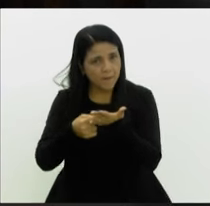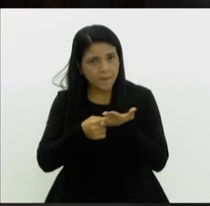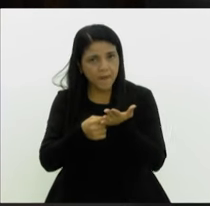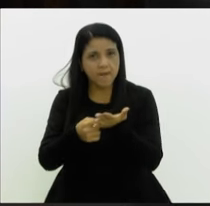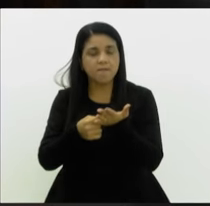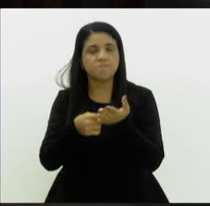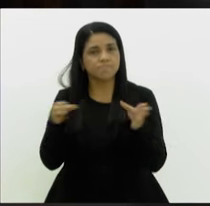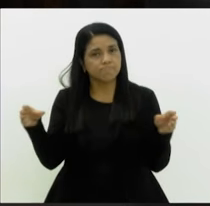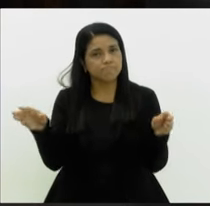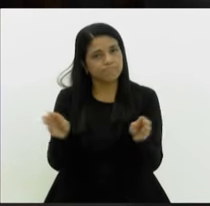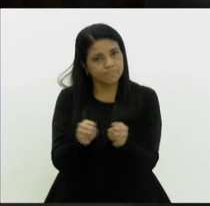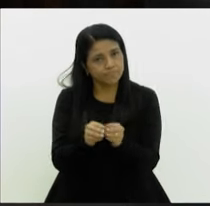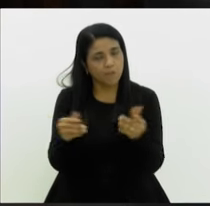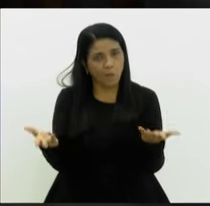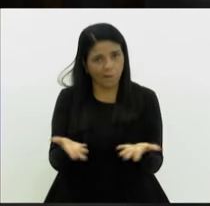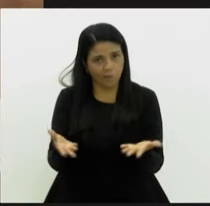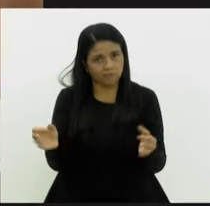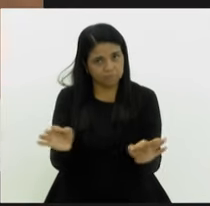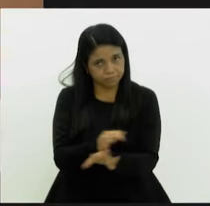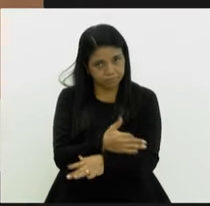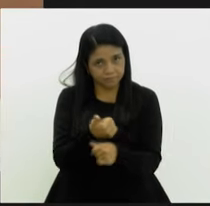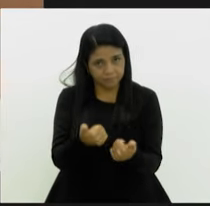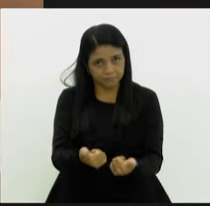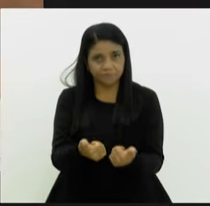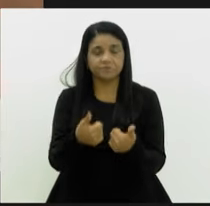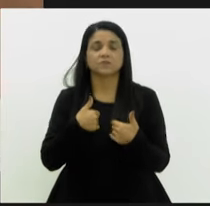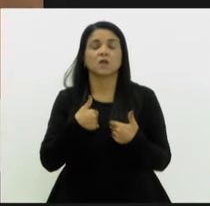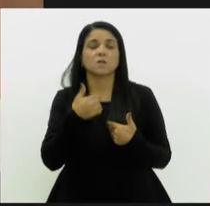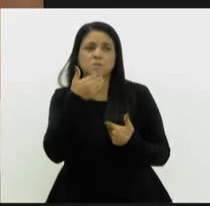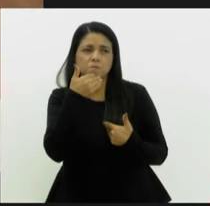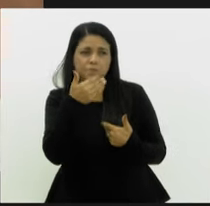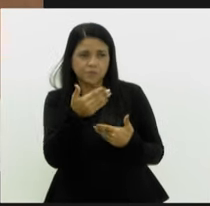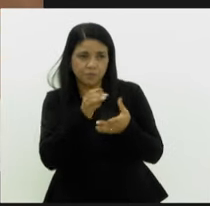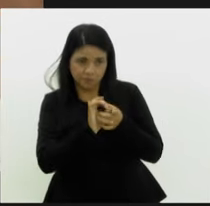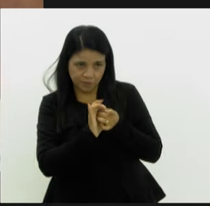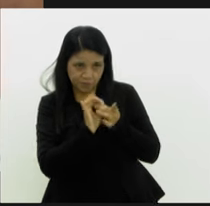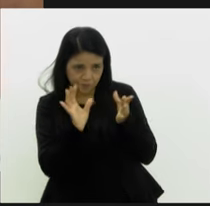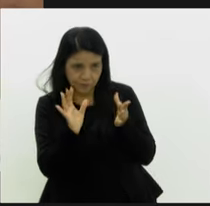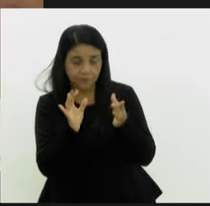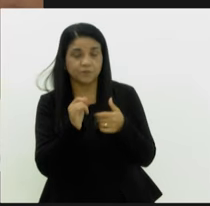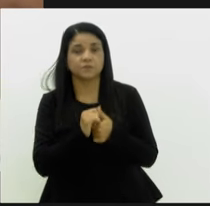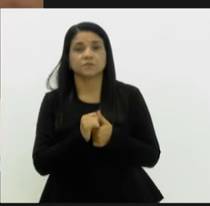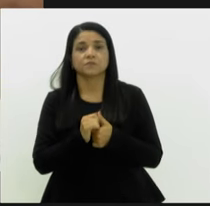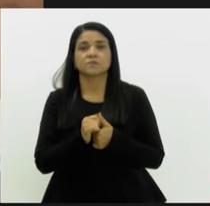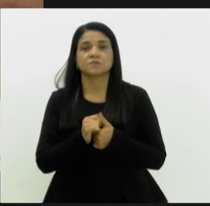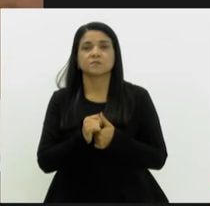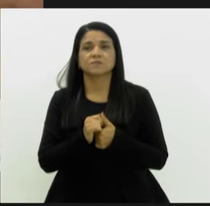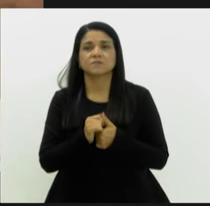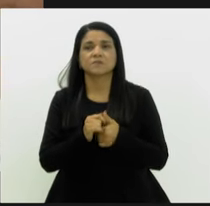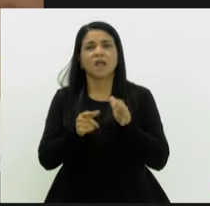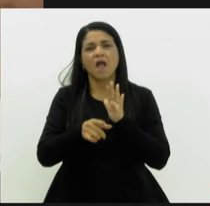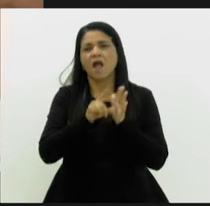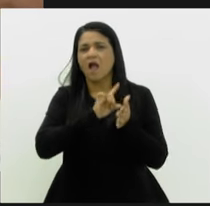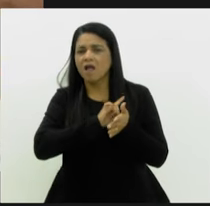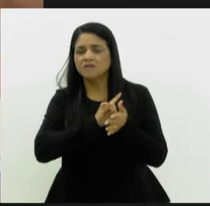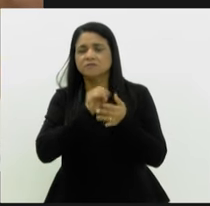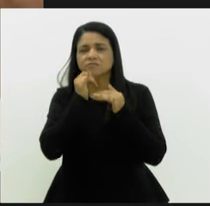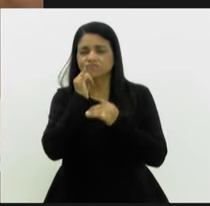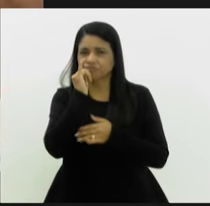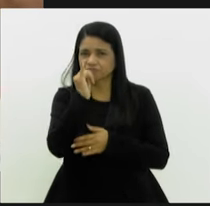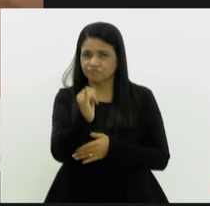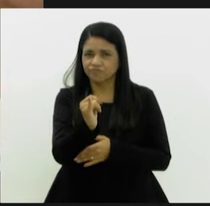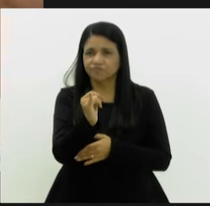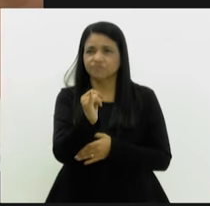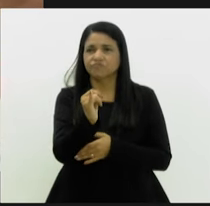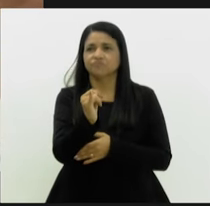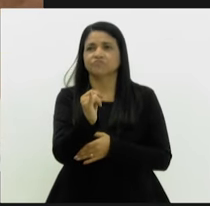concluir ainda hoje, sim. Eu queria, se o senhor me permite, senhor presidente, eu queria, antes de mais nada, dizer que a